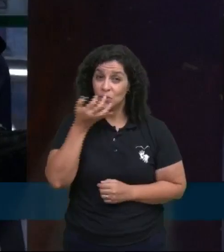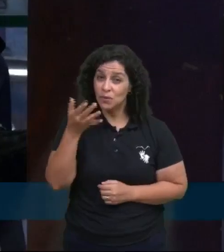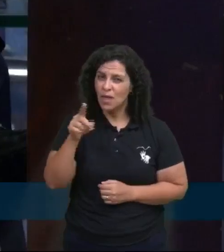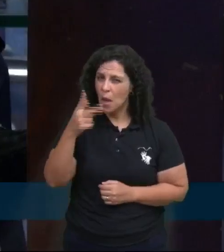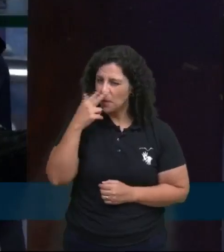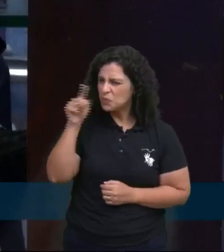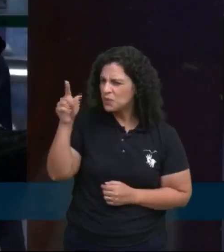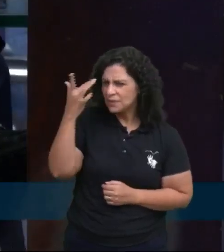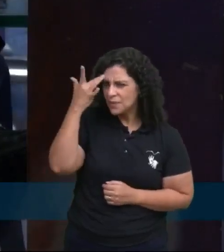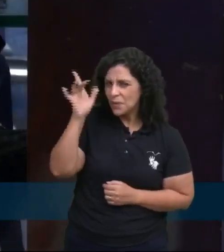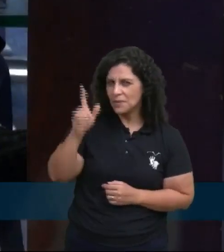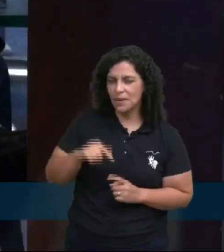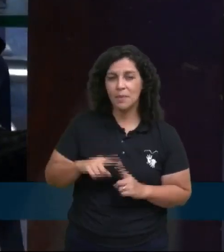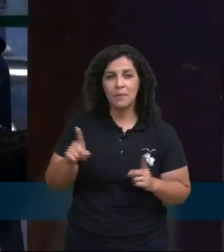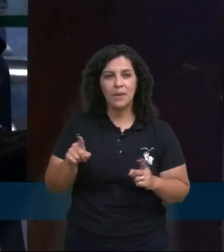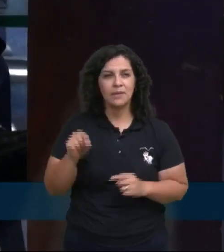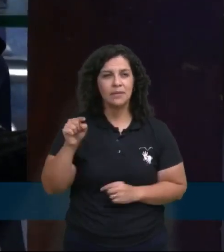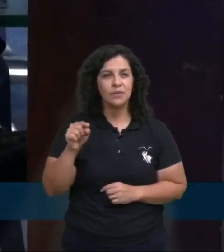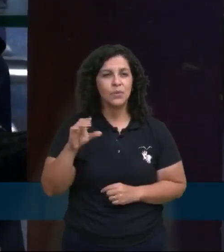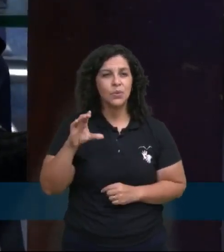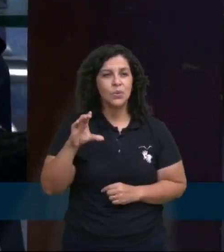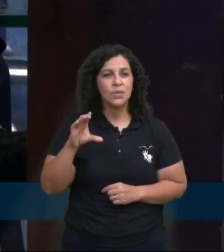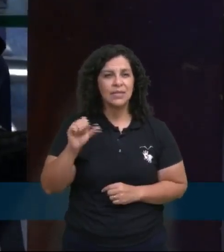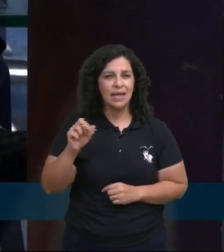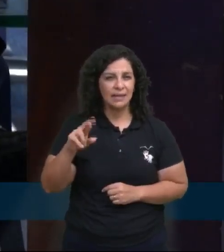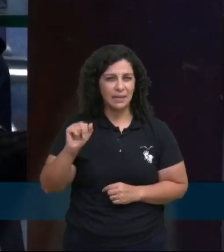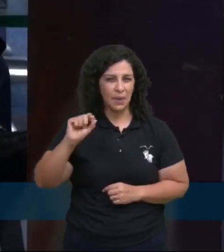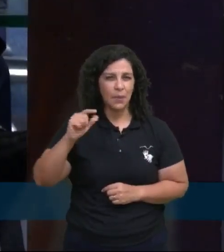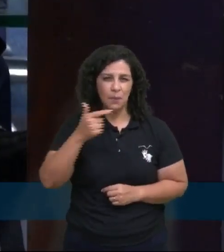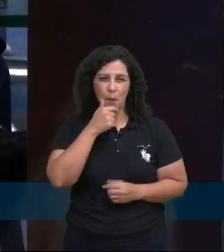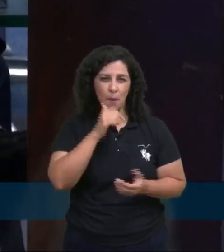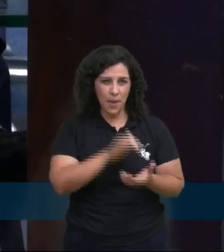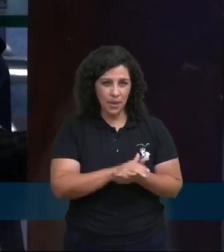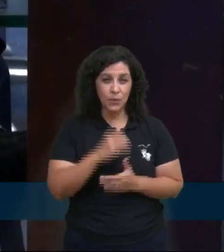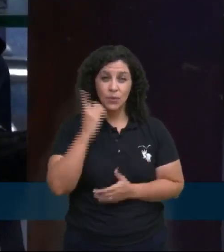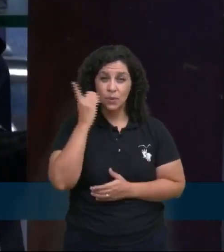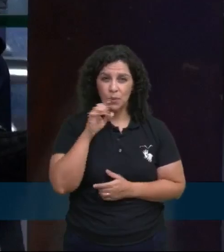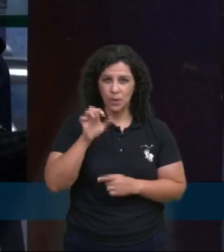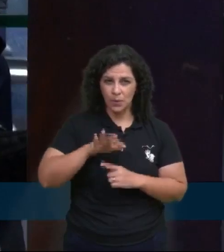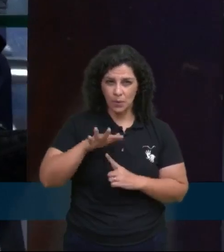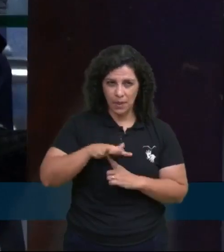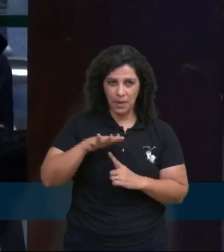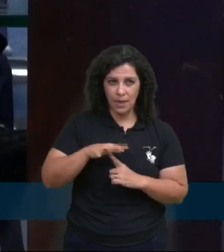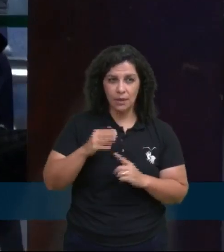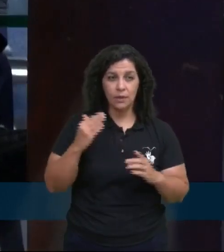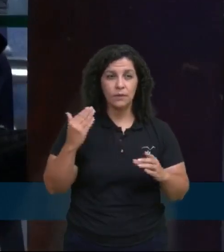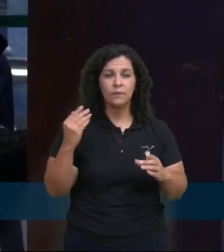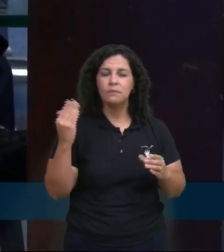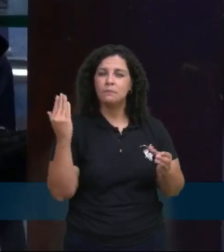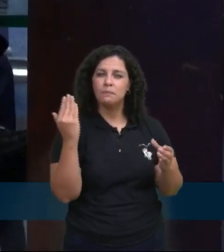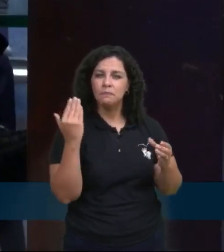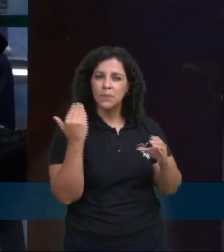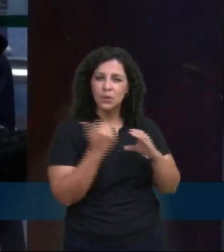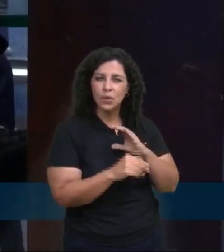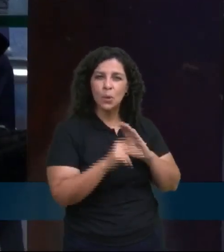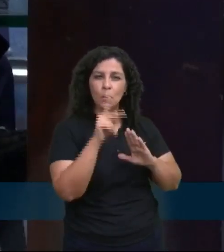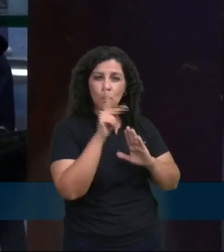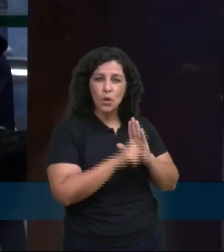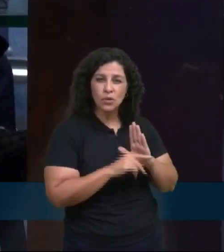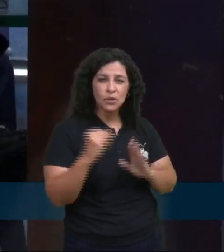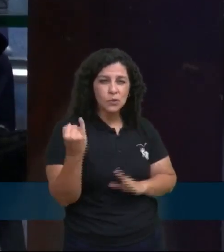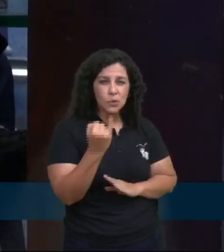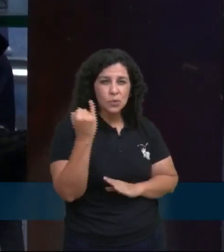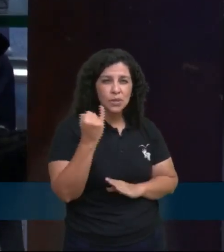não soubesse, mas o César, em 92, como deputado estadual, entrou com um projeto importantíssimo para a época, do